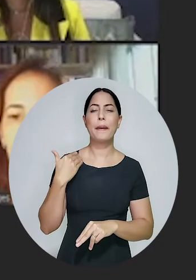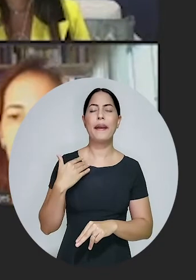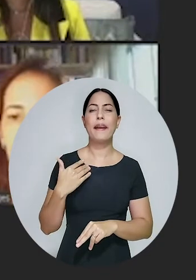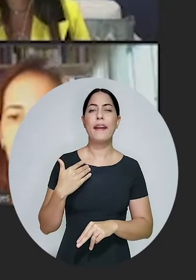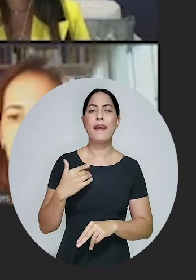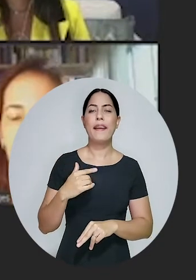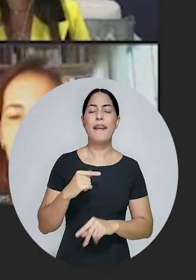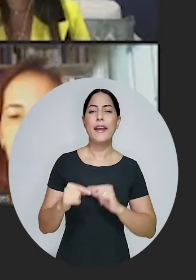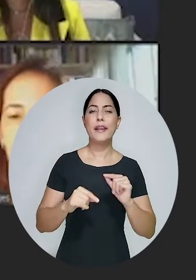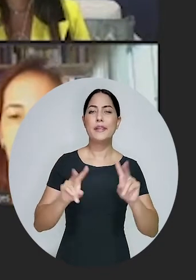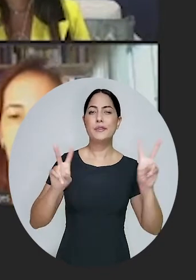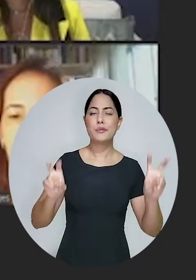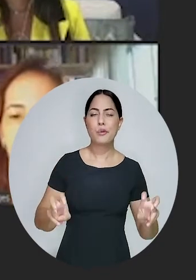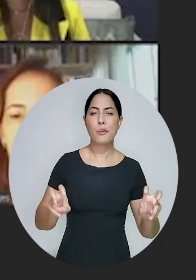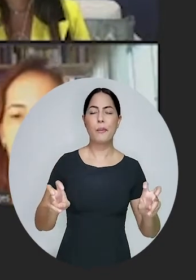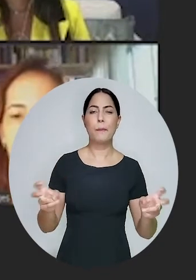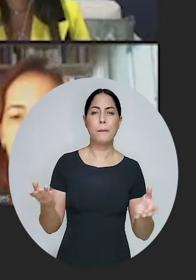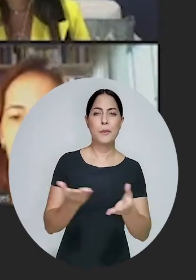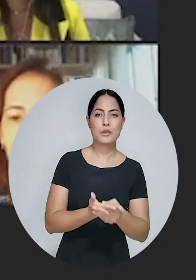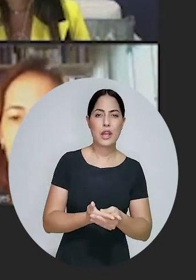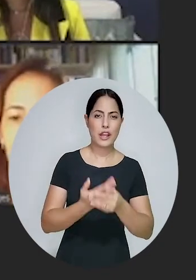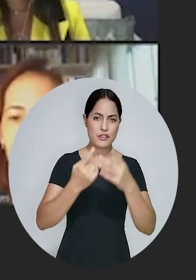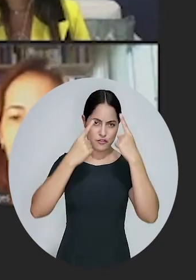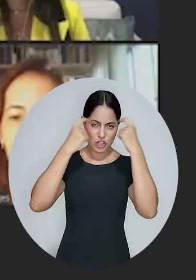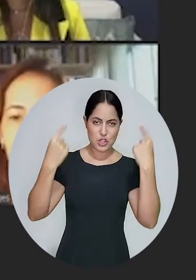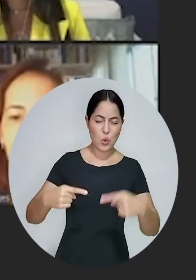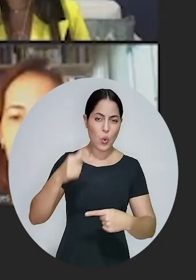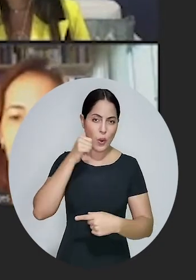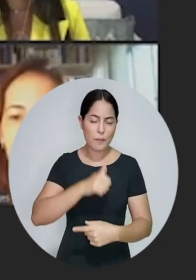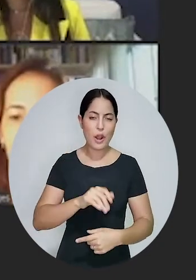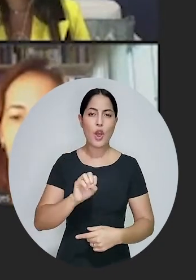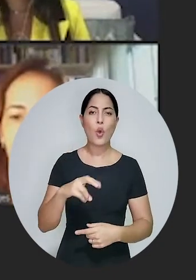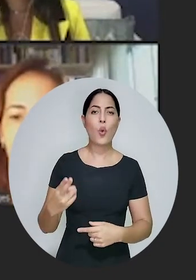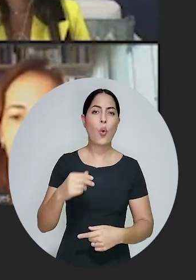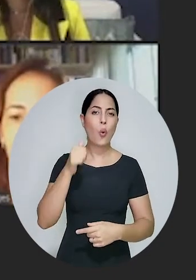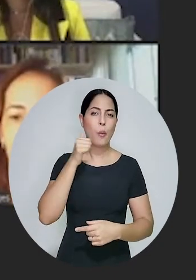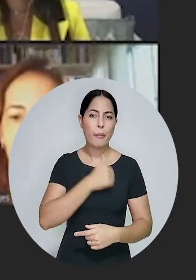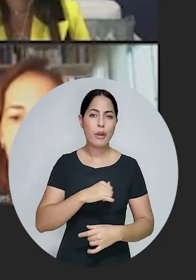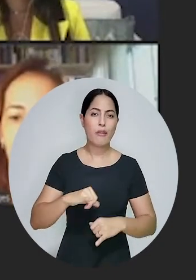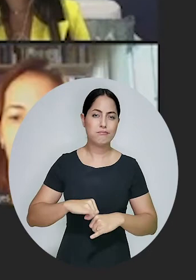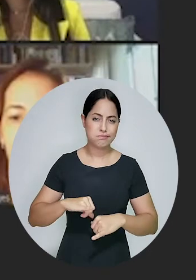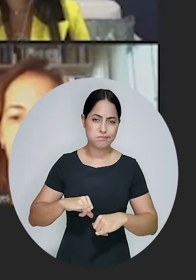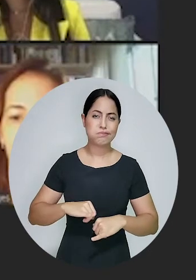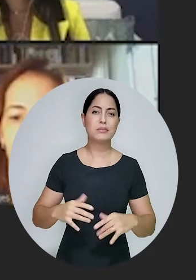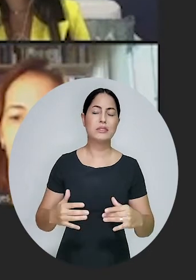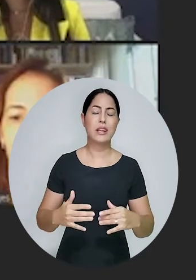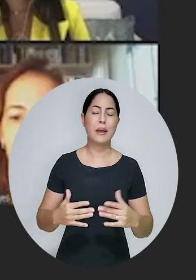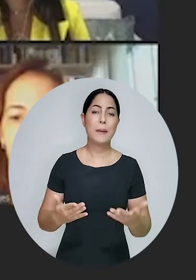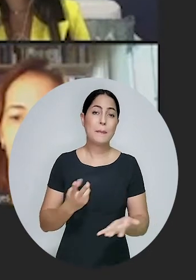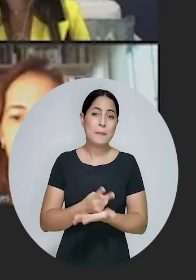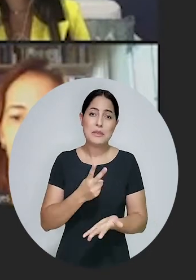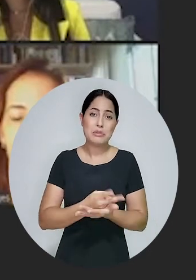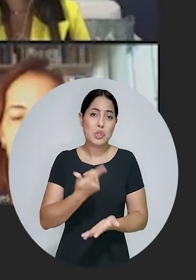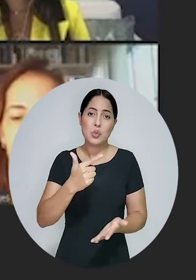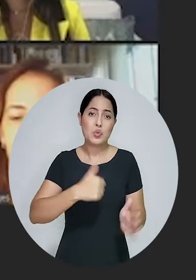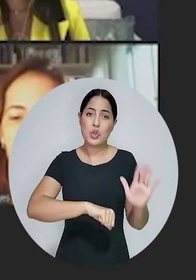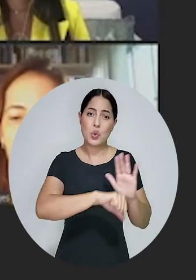na época eram processos ou de violência doméstica ou de mulheres que estavam nessa situação e que, não, embora não tenham